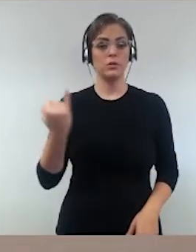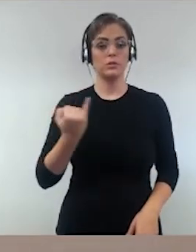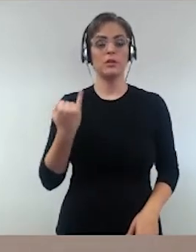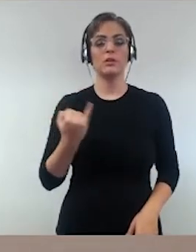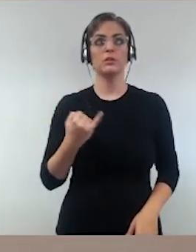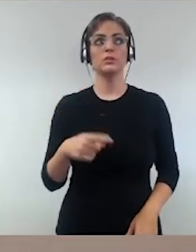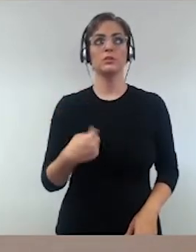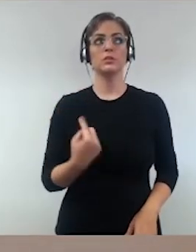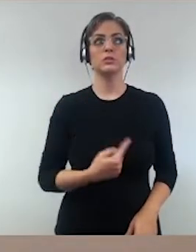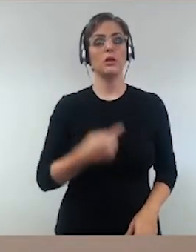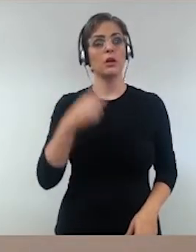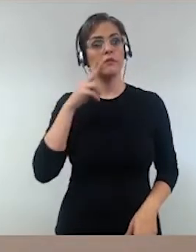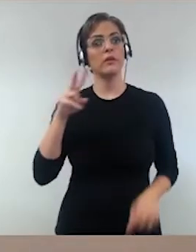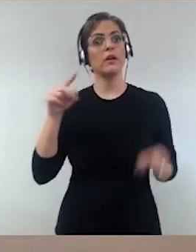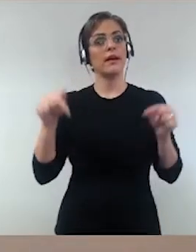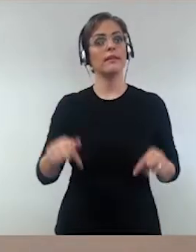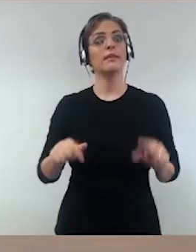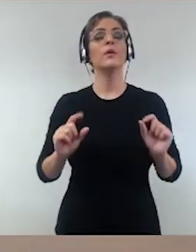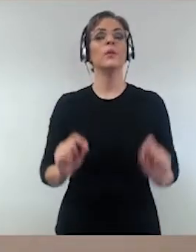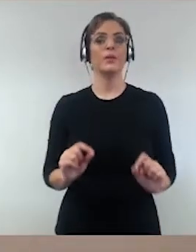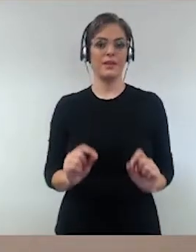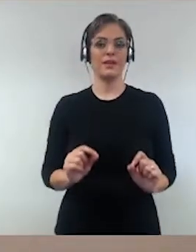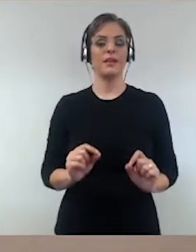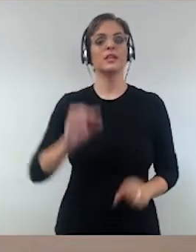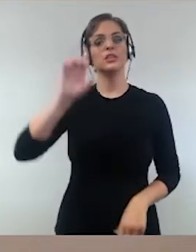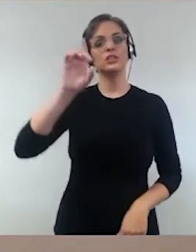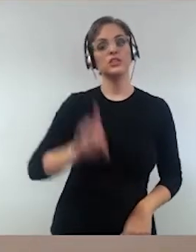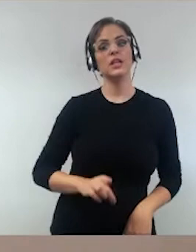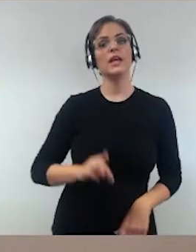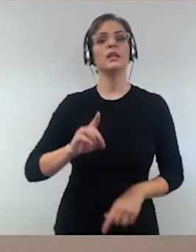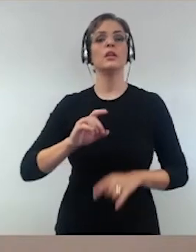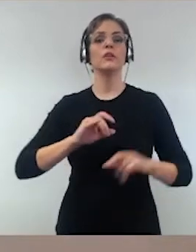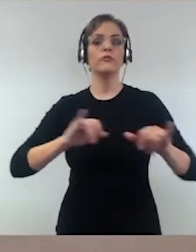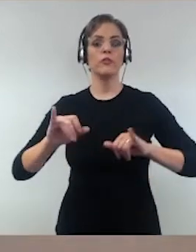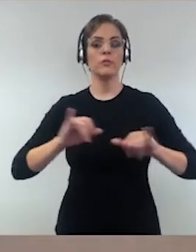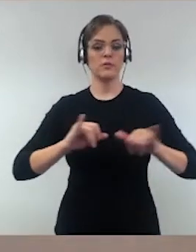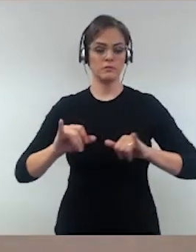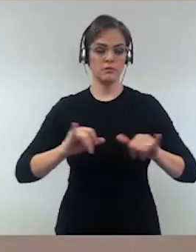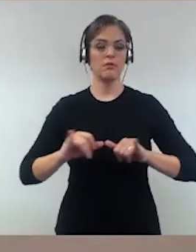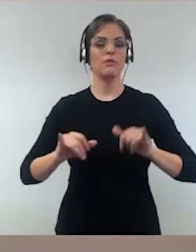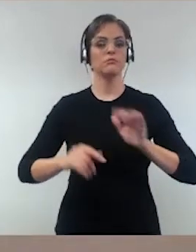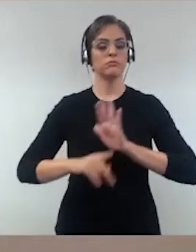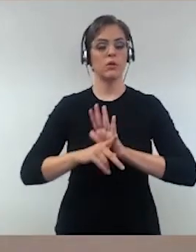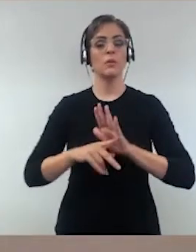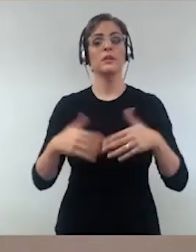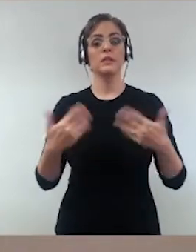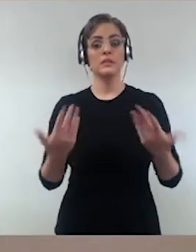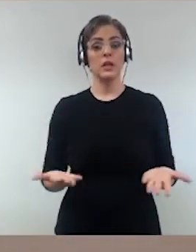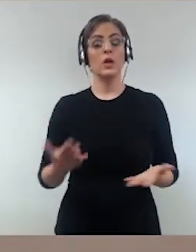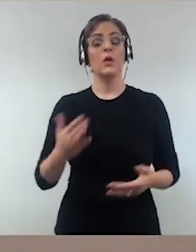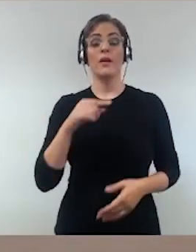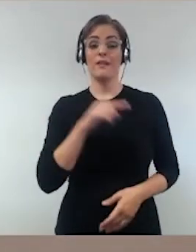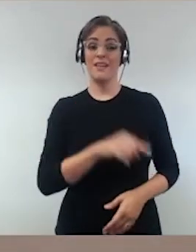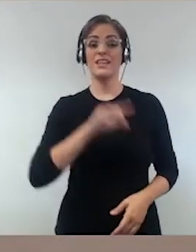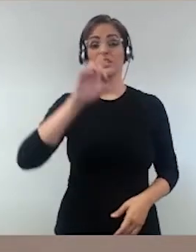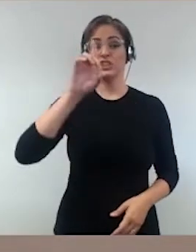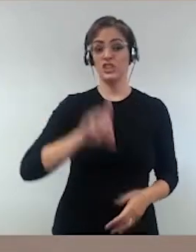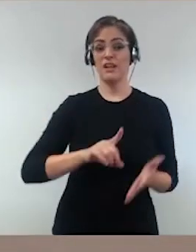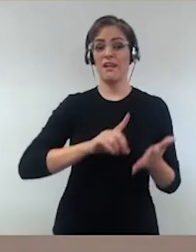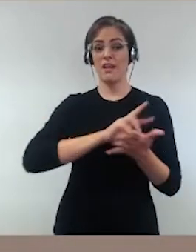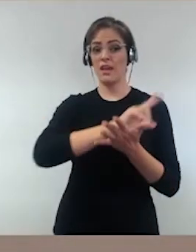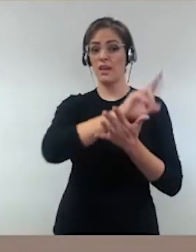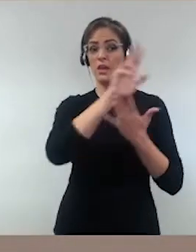caso que a gente está tratando aqui, o direito à autodeterminação informativa. Então, como esse direito geral à personalidade, ele tem